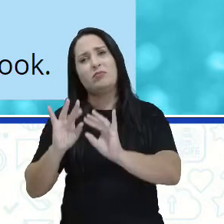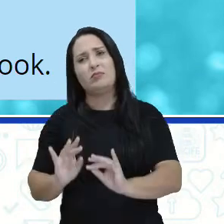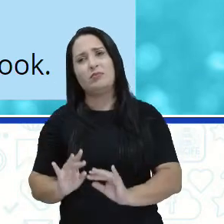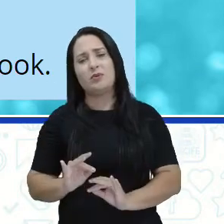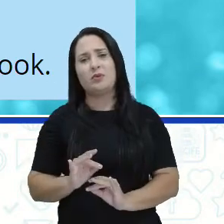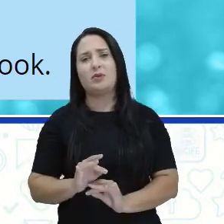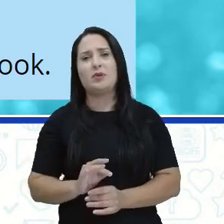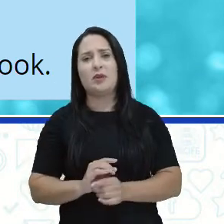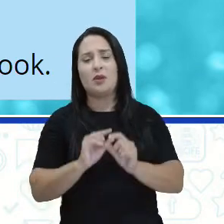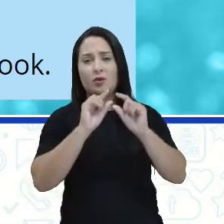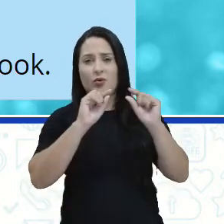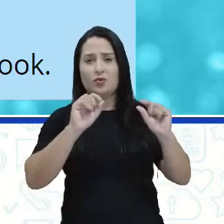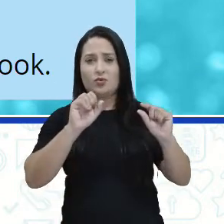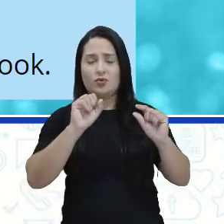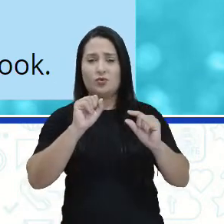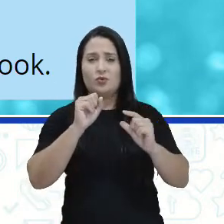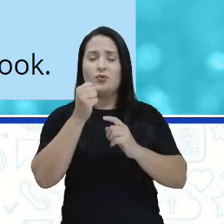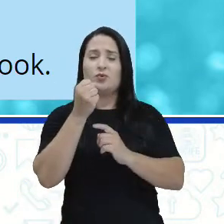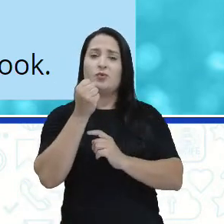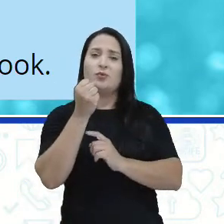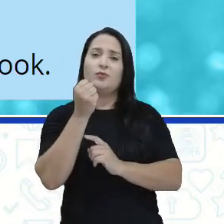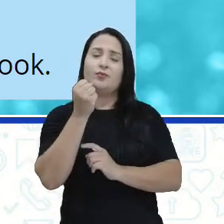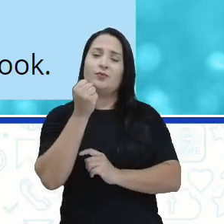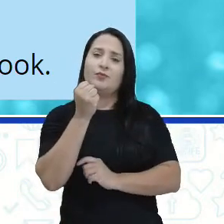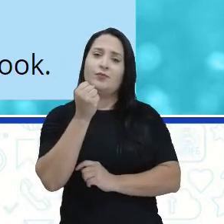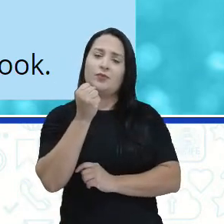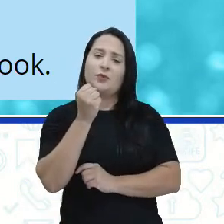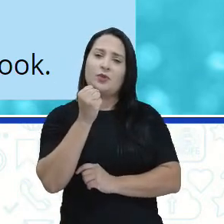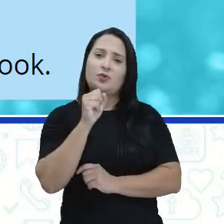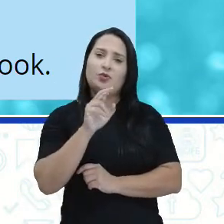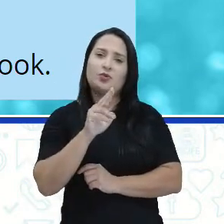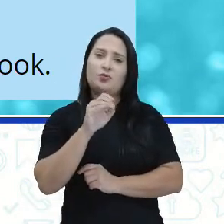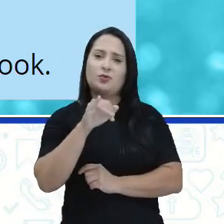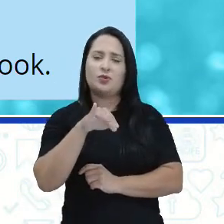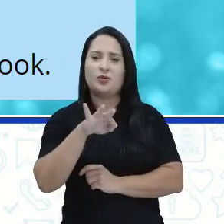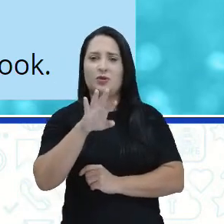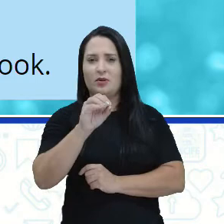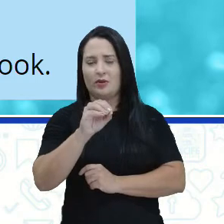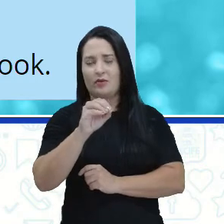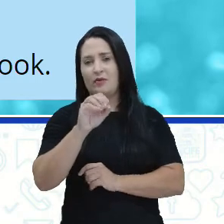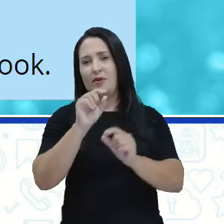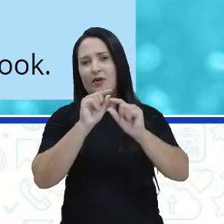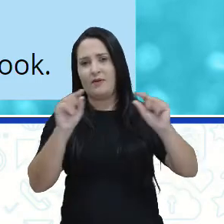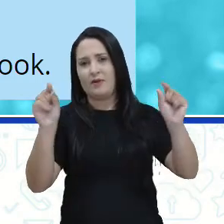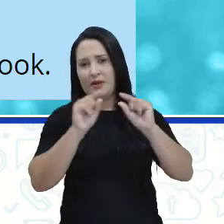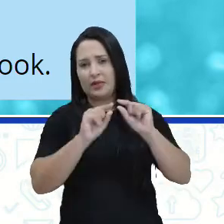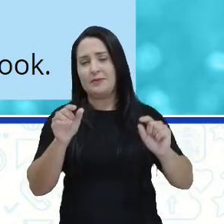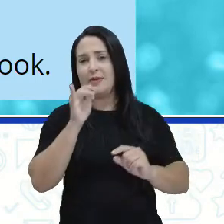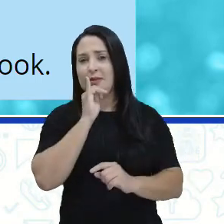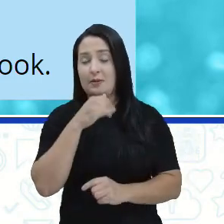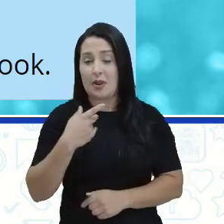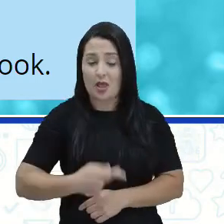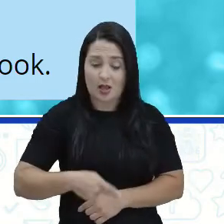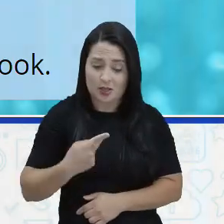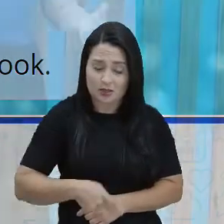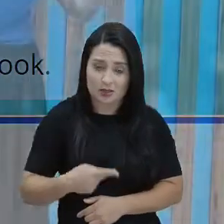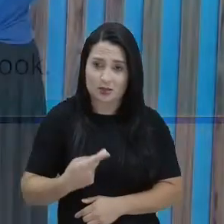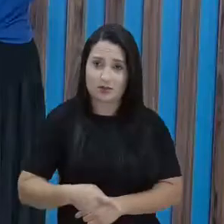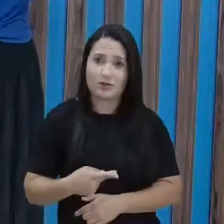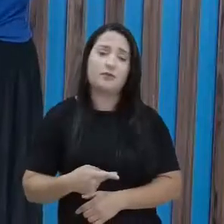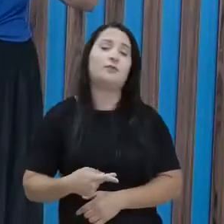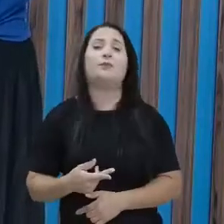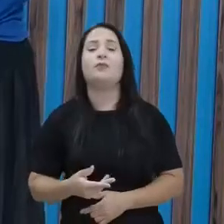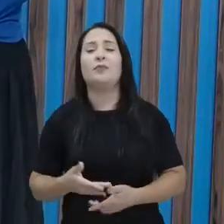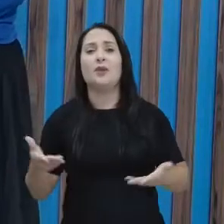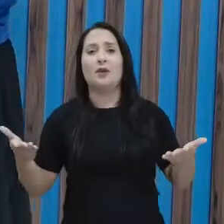substantivo da frase. Então, veja, Mateus, o professor de Química, então veja, eu estou aqui, nesse trechinho,